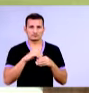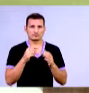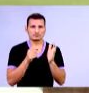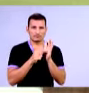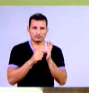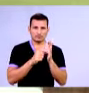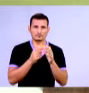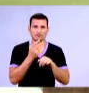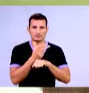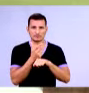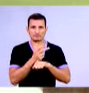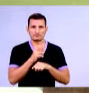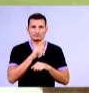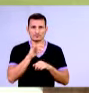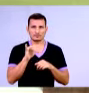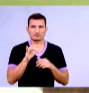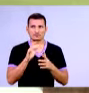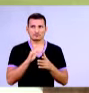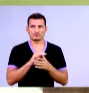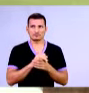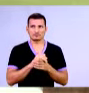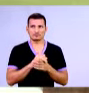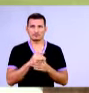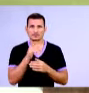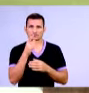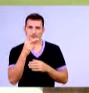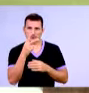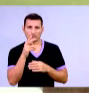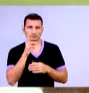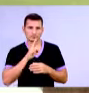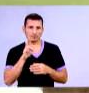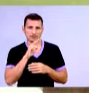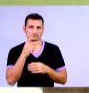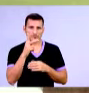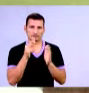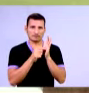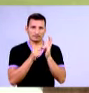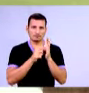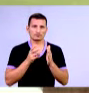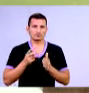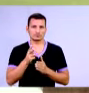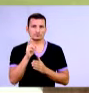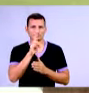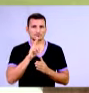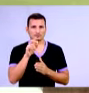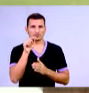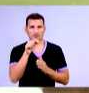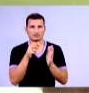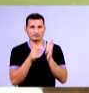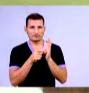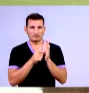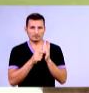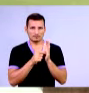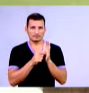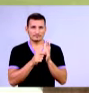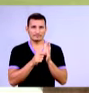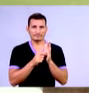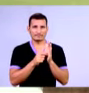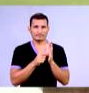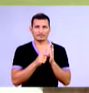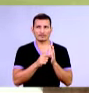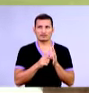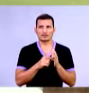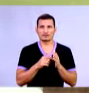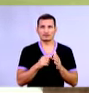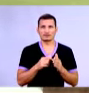mídias, que vai efetivamente gerar com que aquele seu usuário da sua ferramenta, ele continue utilizando, que aquela ferramenta ela se dissemine e que cada